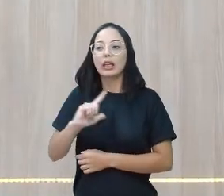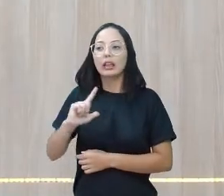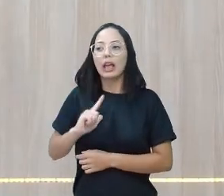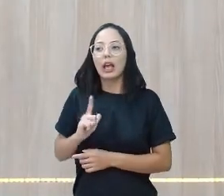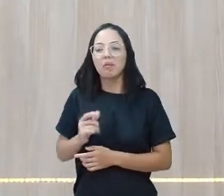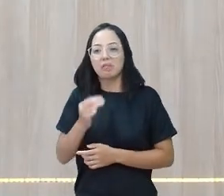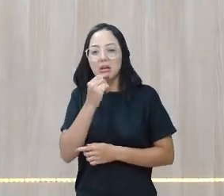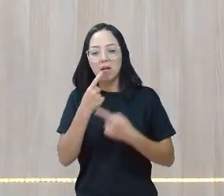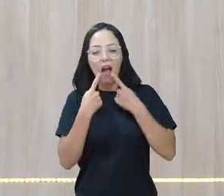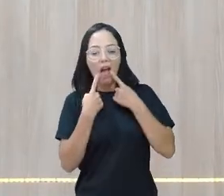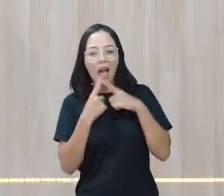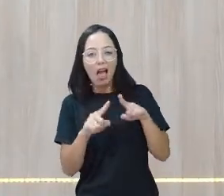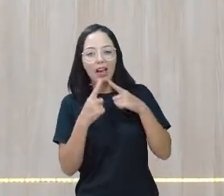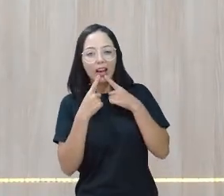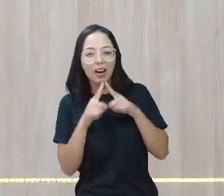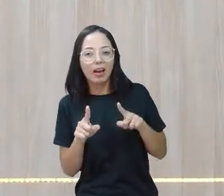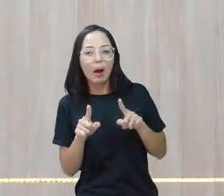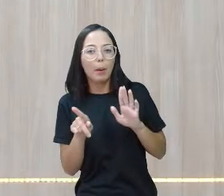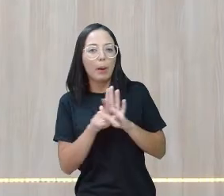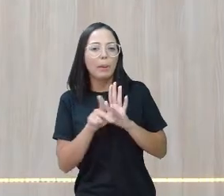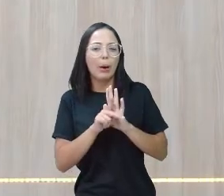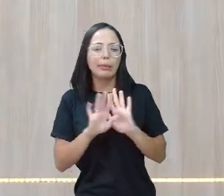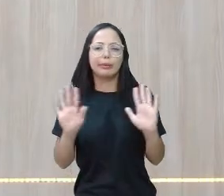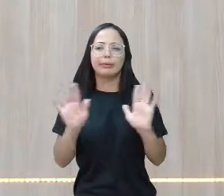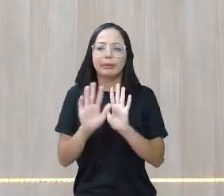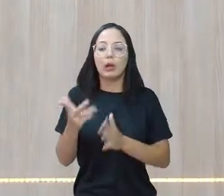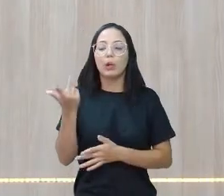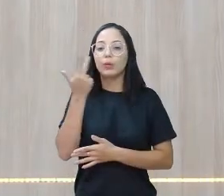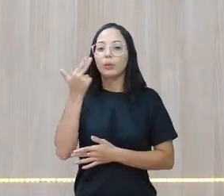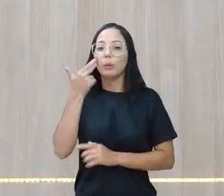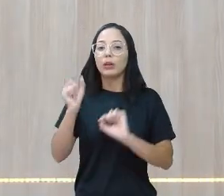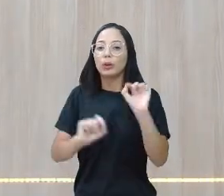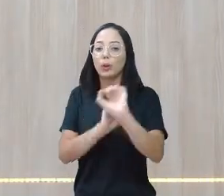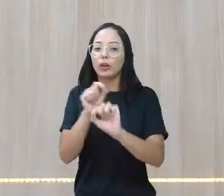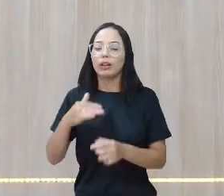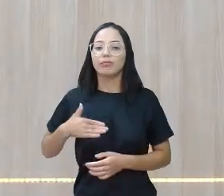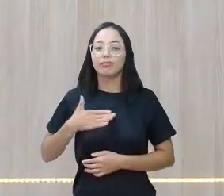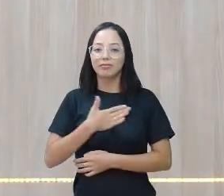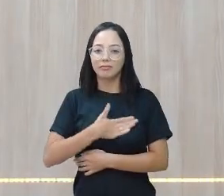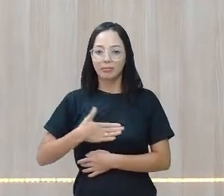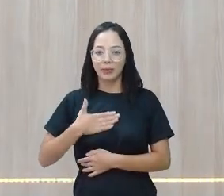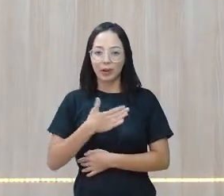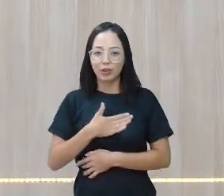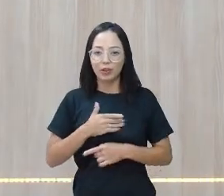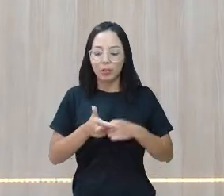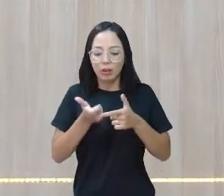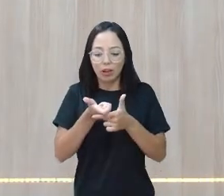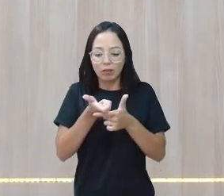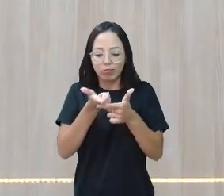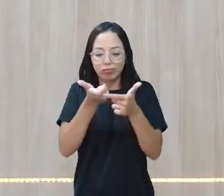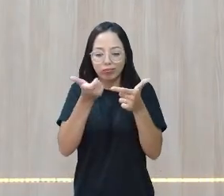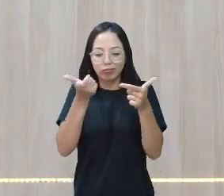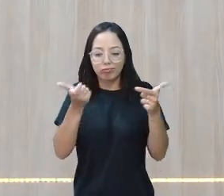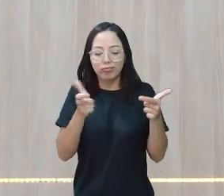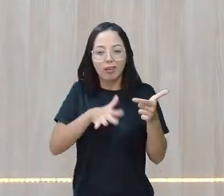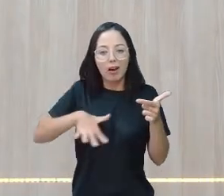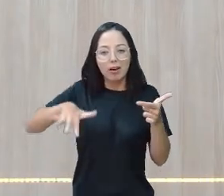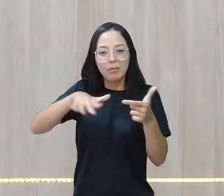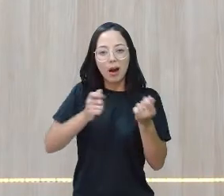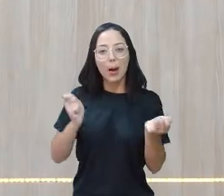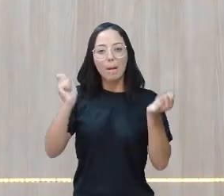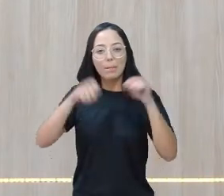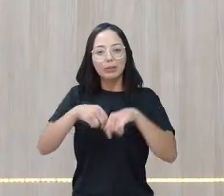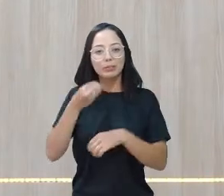ela se queixa dessa condição. Normalmente, ele gosta disso, porque ele amplia, é como se ele possibilitasse